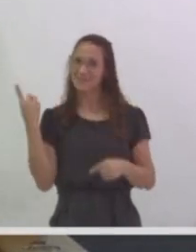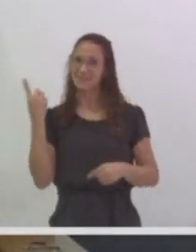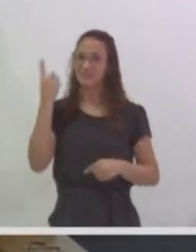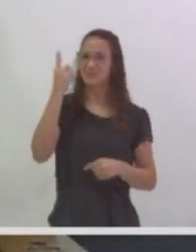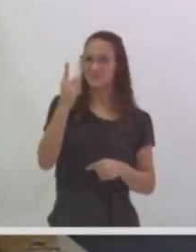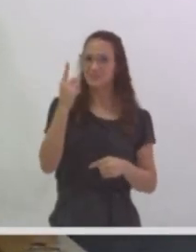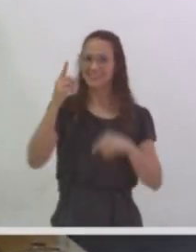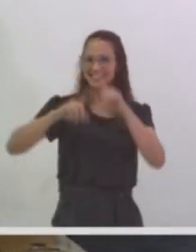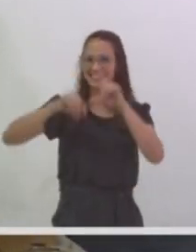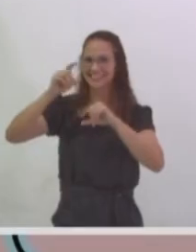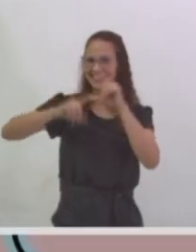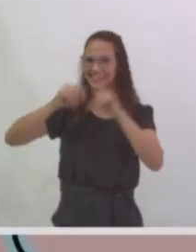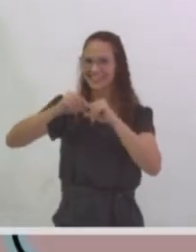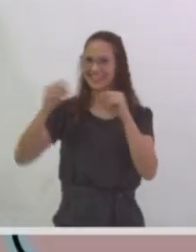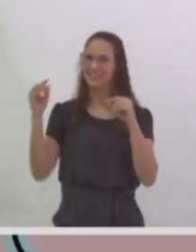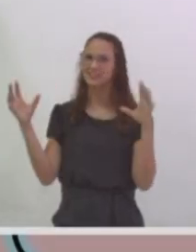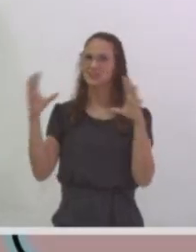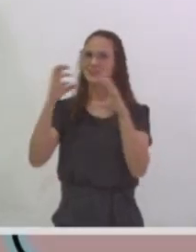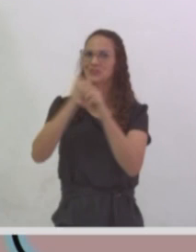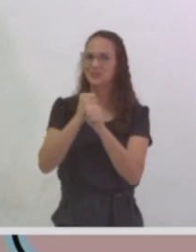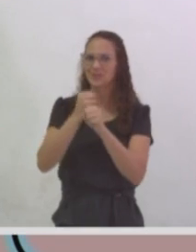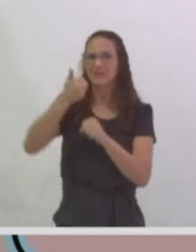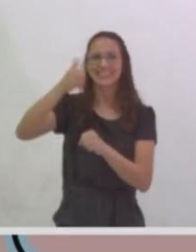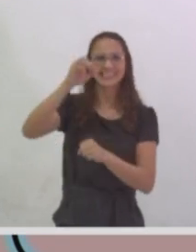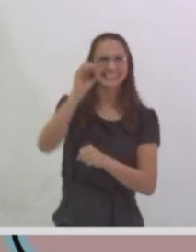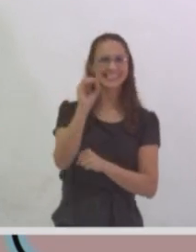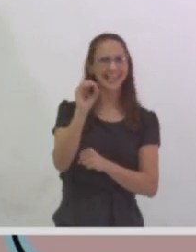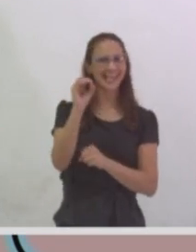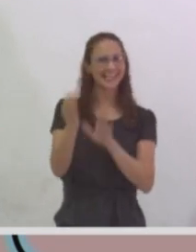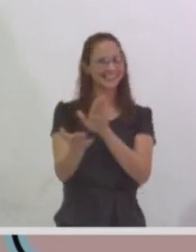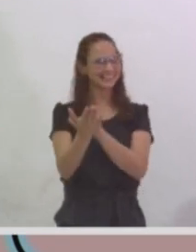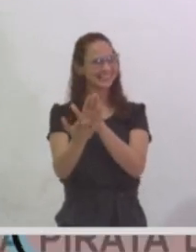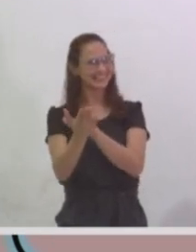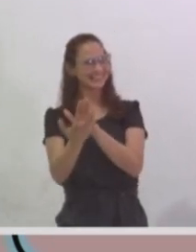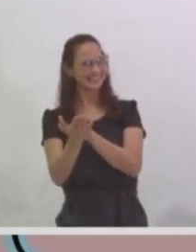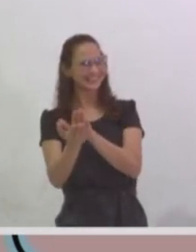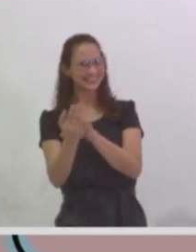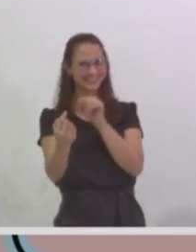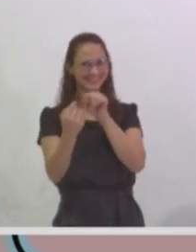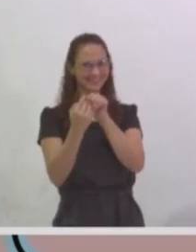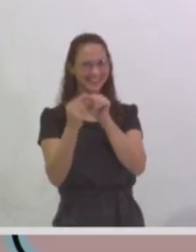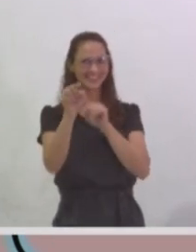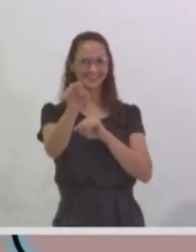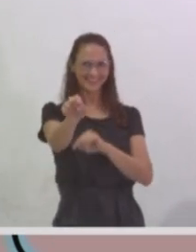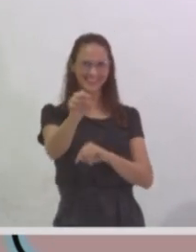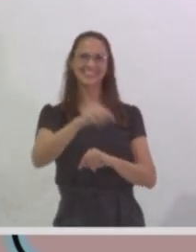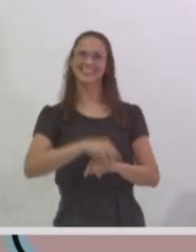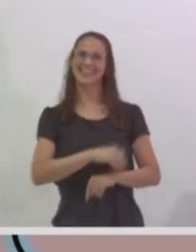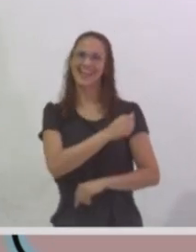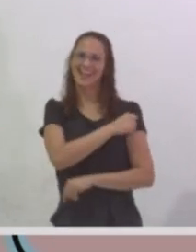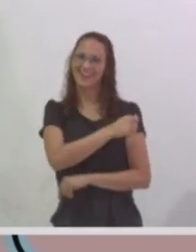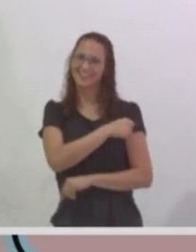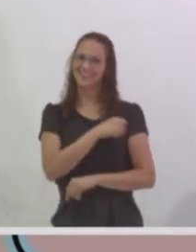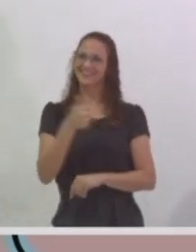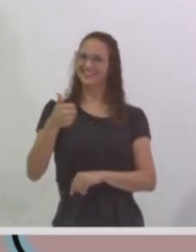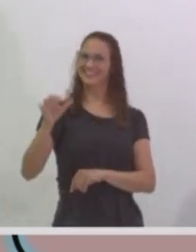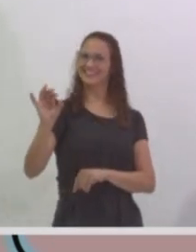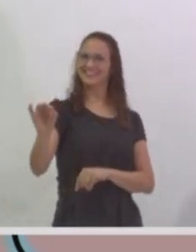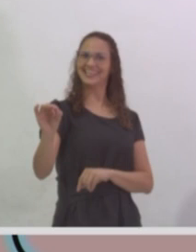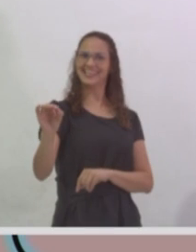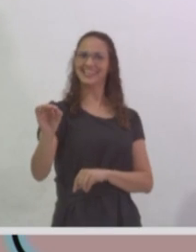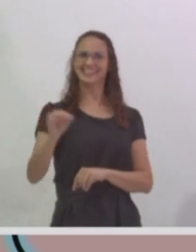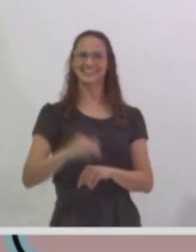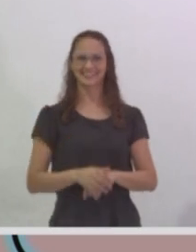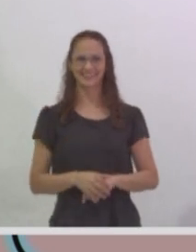para a tela. Fazer em casa junto com o papai e com a mamãe que estão aí nos ajudando, ó. Assista novamente a história Pirata